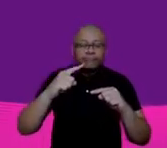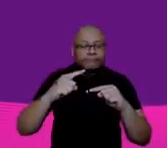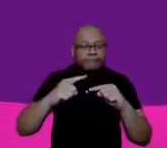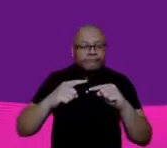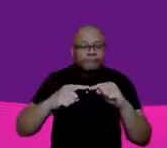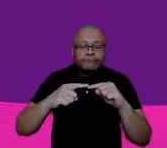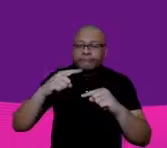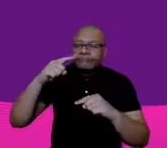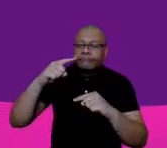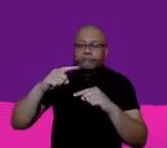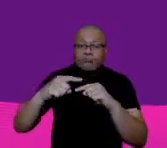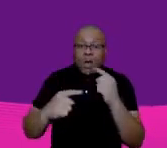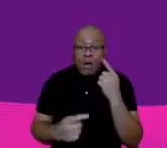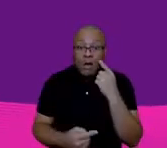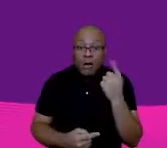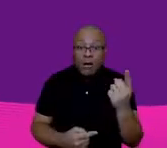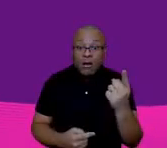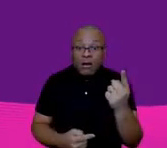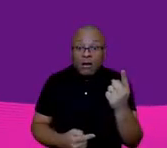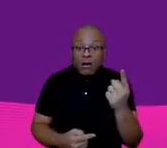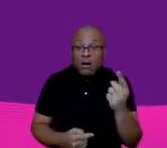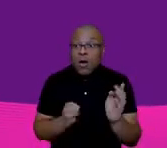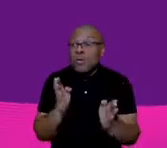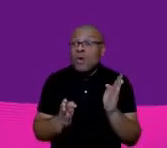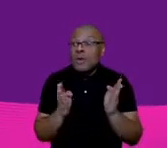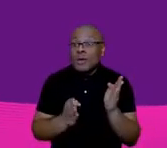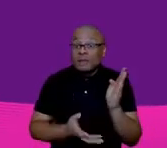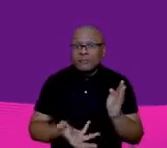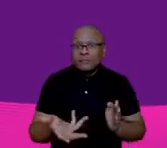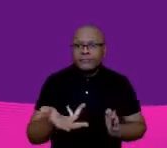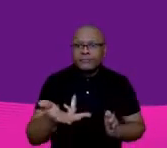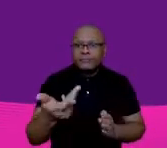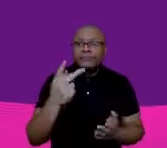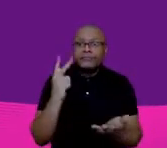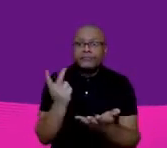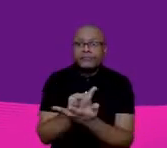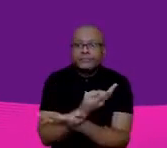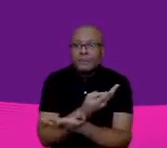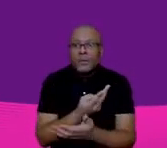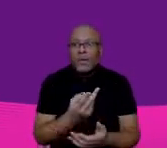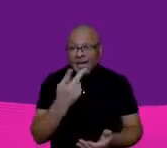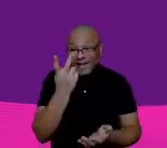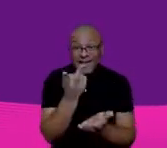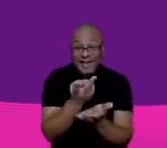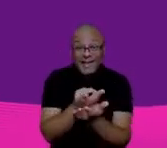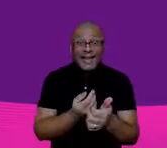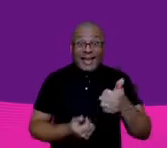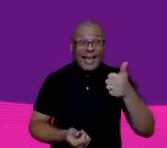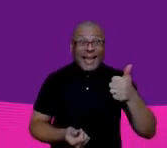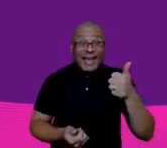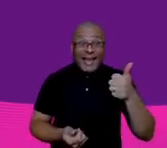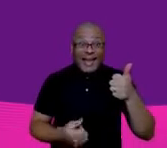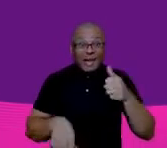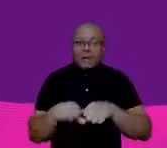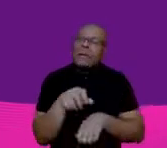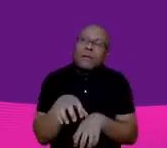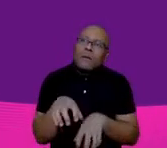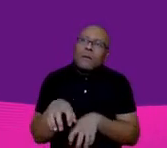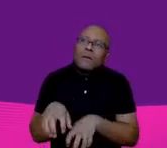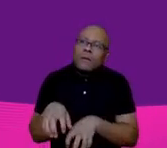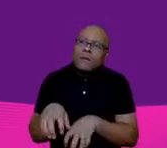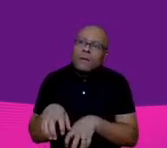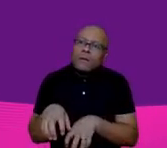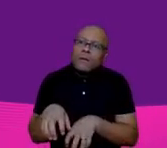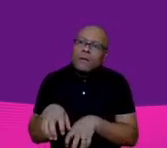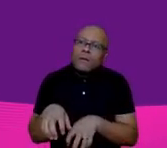que nos estágios mais avançados, o que acontece? O paciente, ora está bem, ora está com discinesia, que é